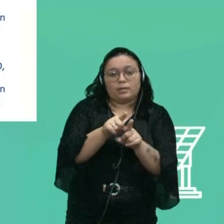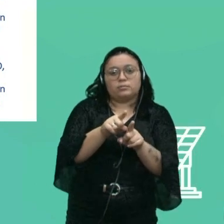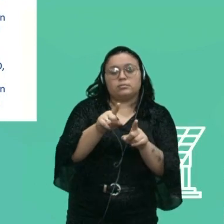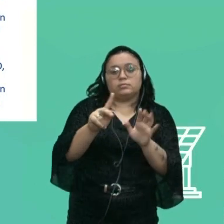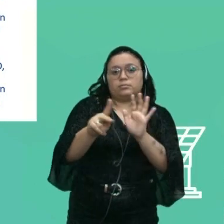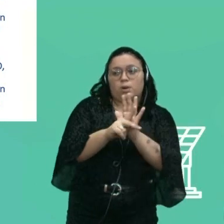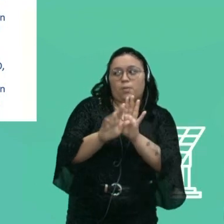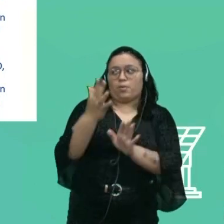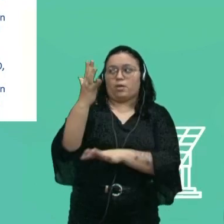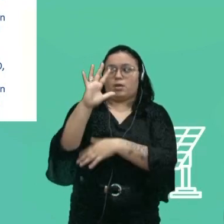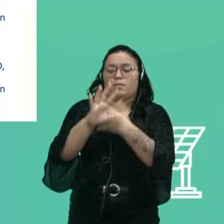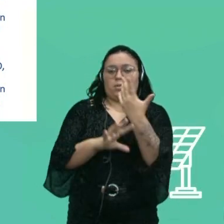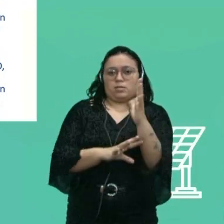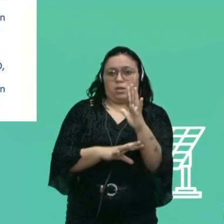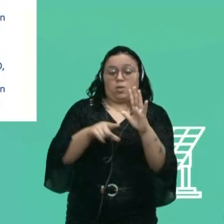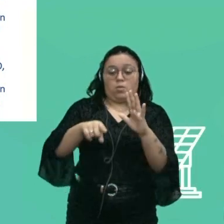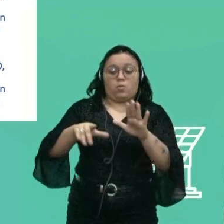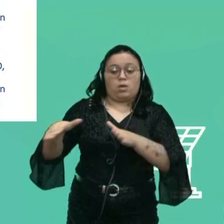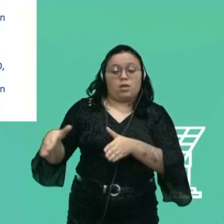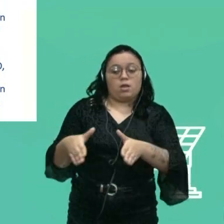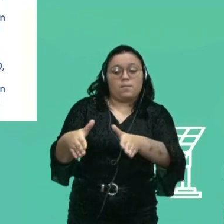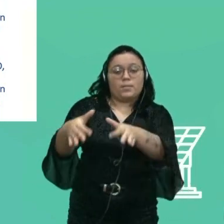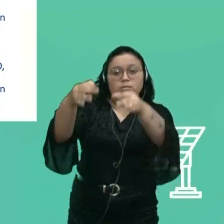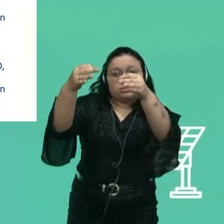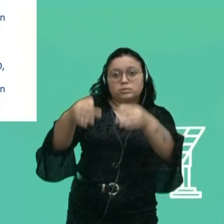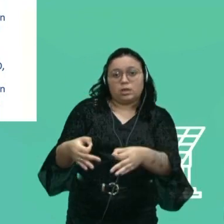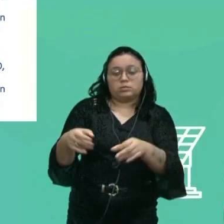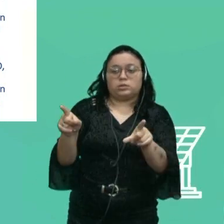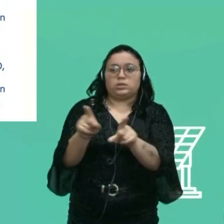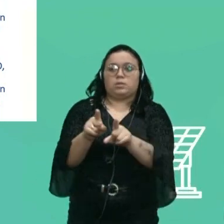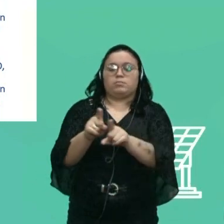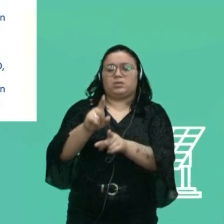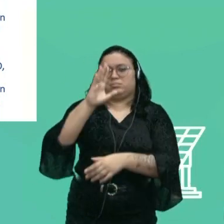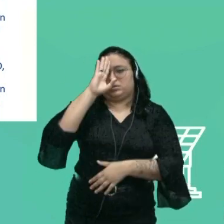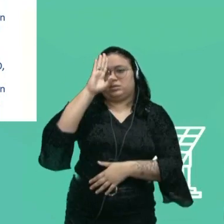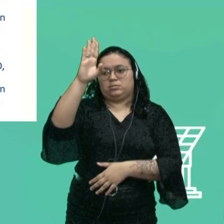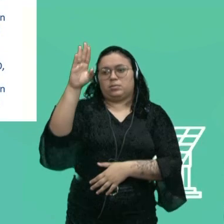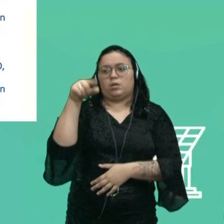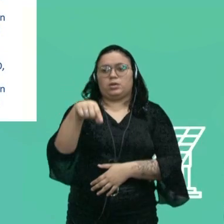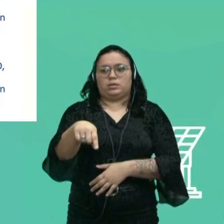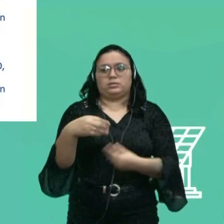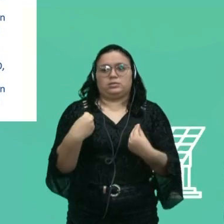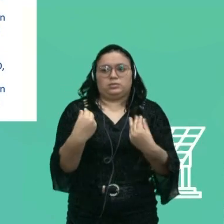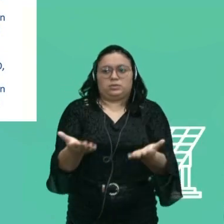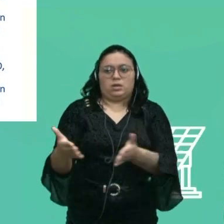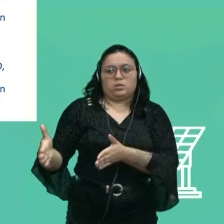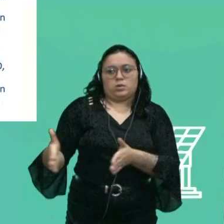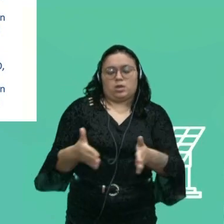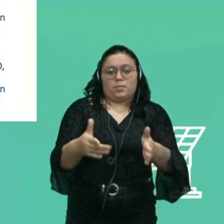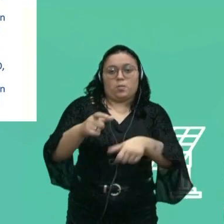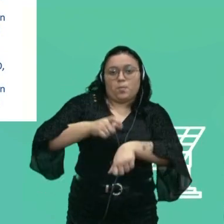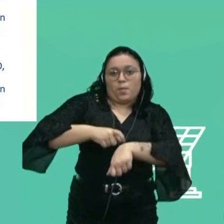O principal destino ou caminho a ser dado ao glicerol